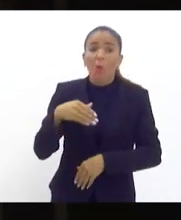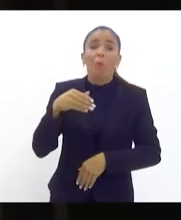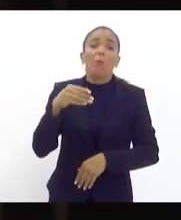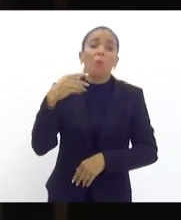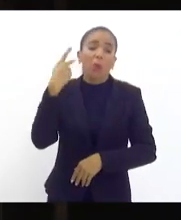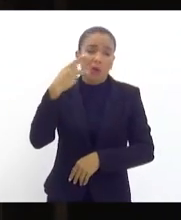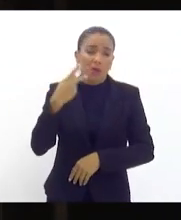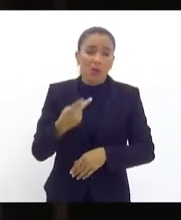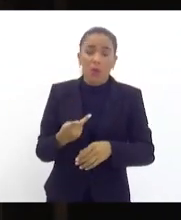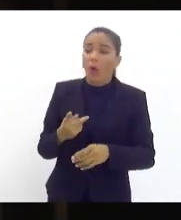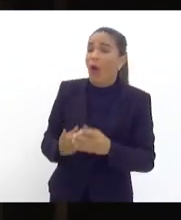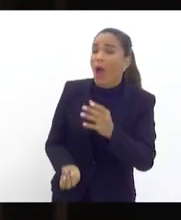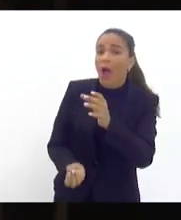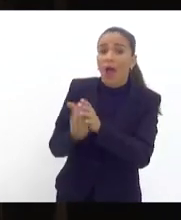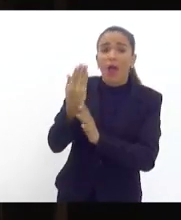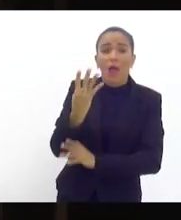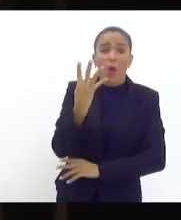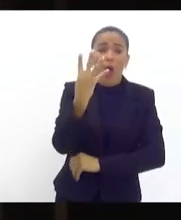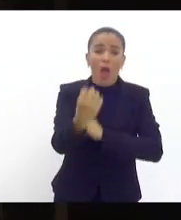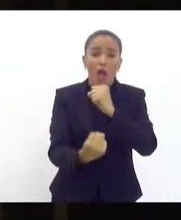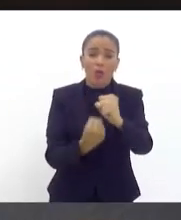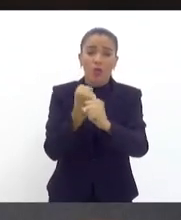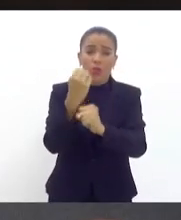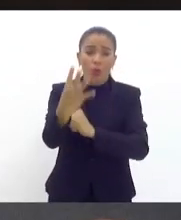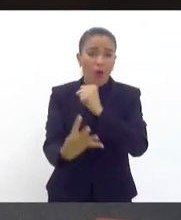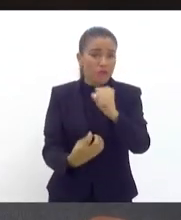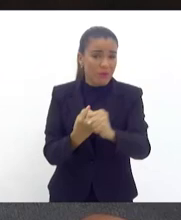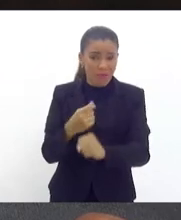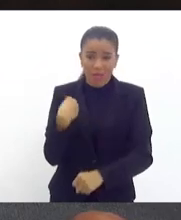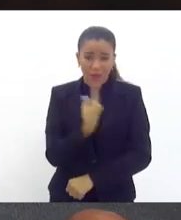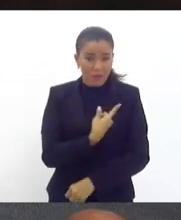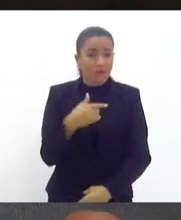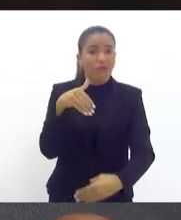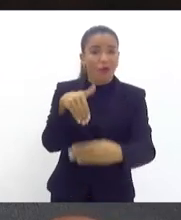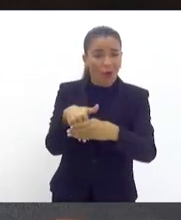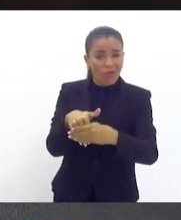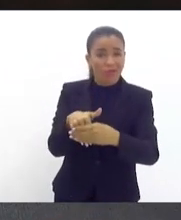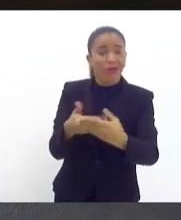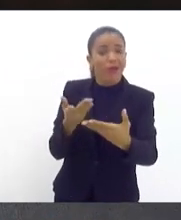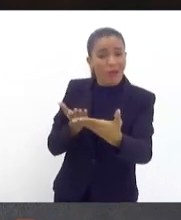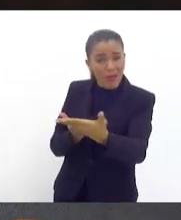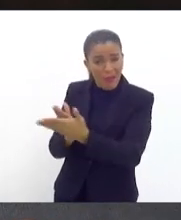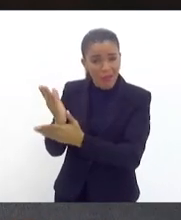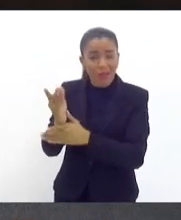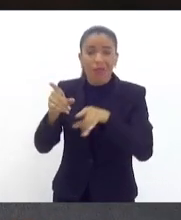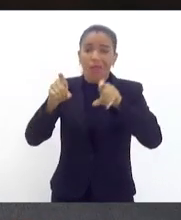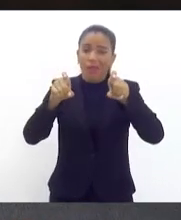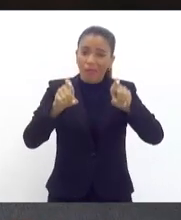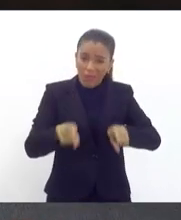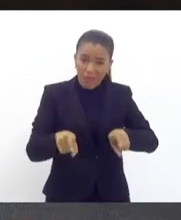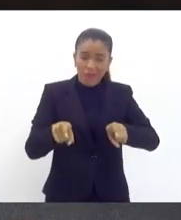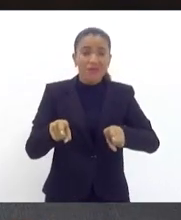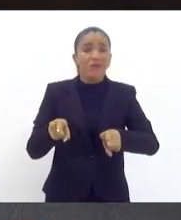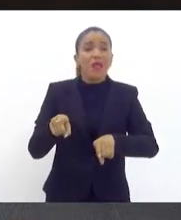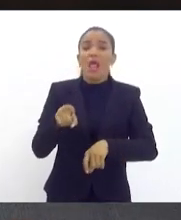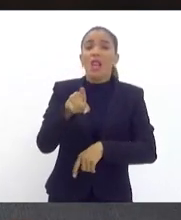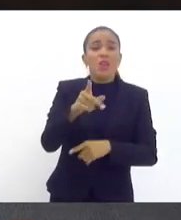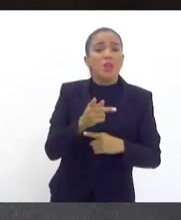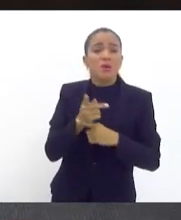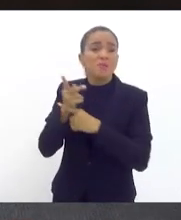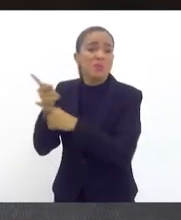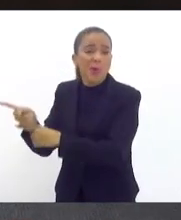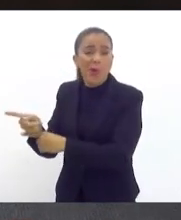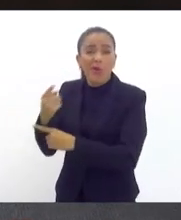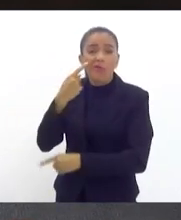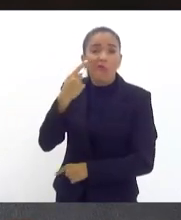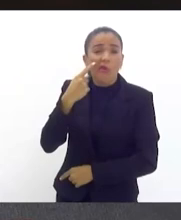quatro anos e a gente vai votar neles e elege eles e manda eles eles não vão lá eles nem vão